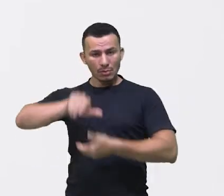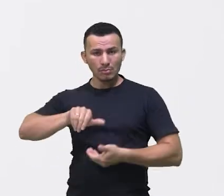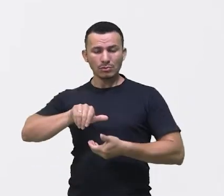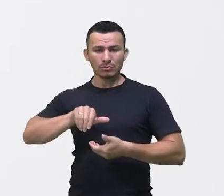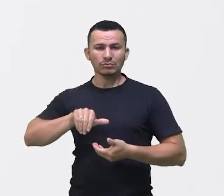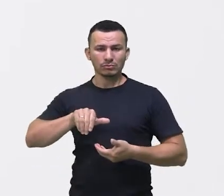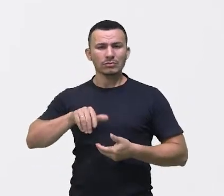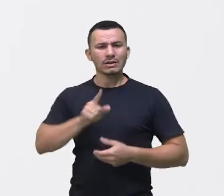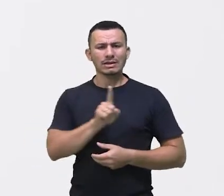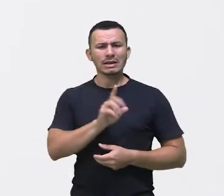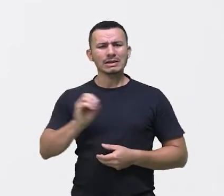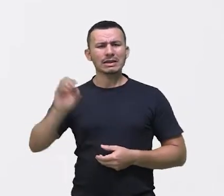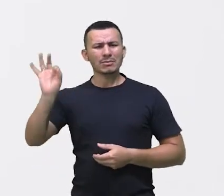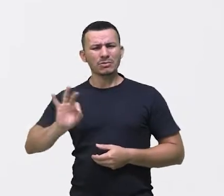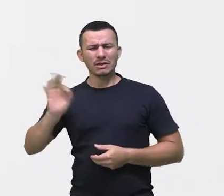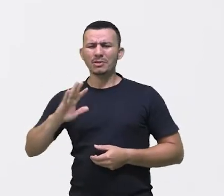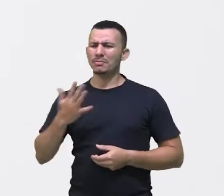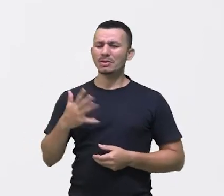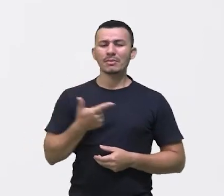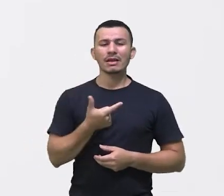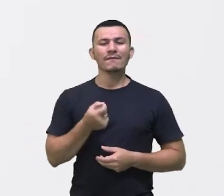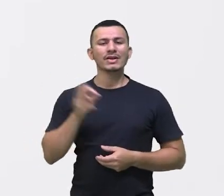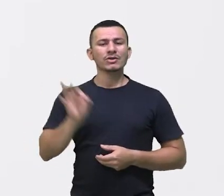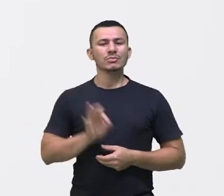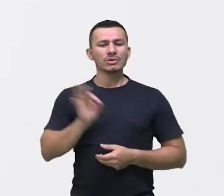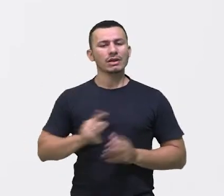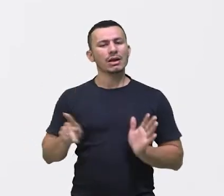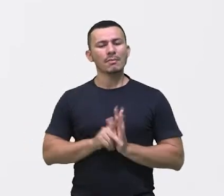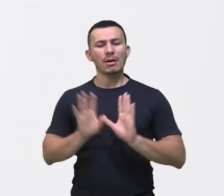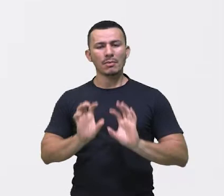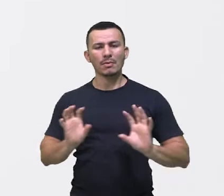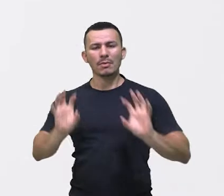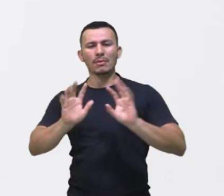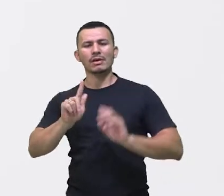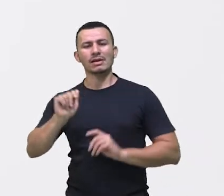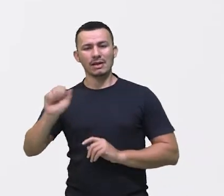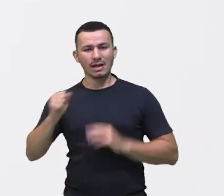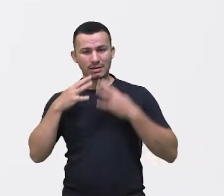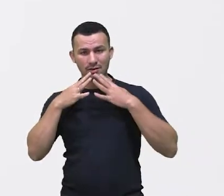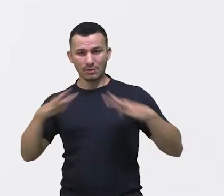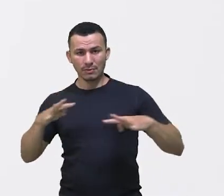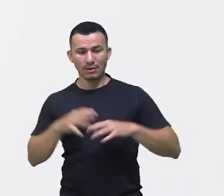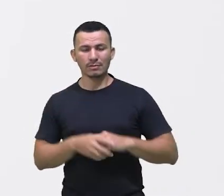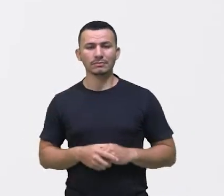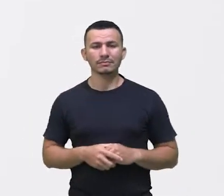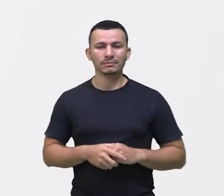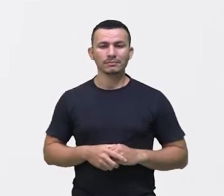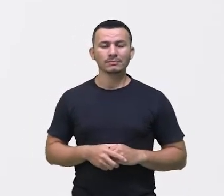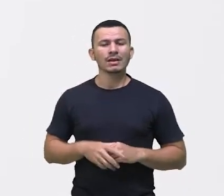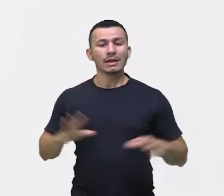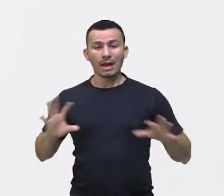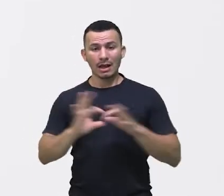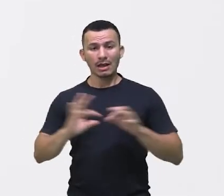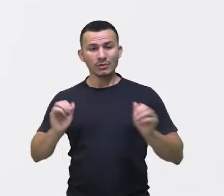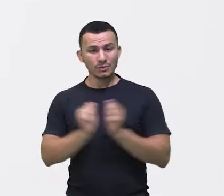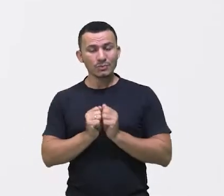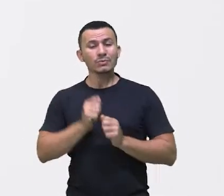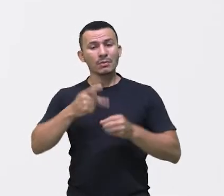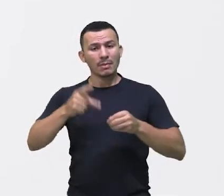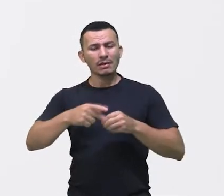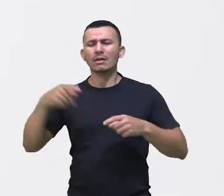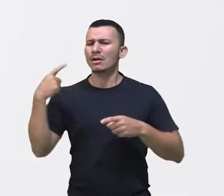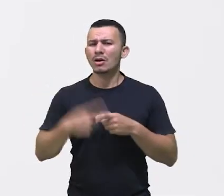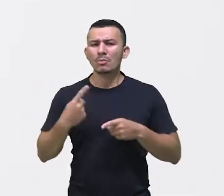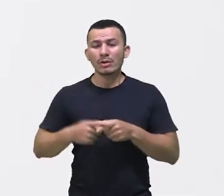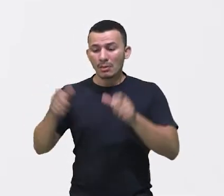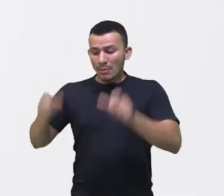né? Dos 100%, 20% vem da energia do gás natural. E como eu falei, ela está associada ao petróleo, porque eles são produzidos